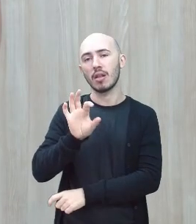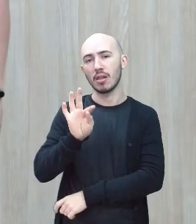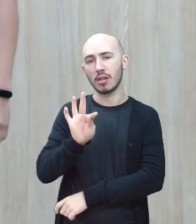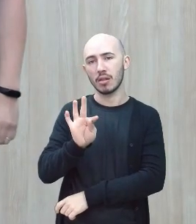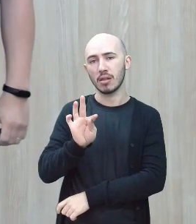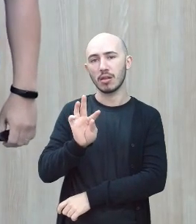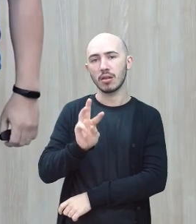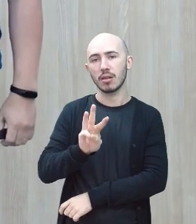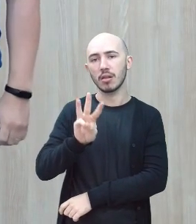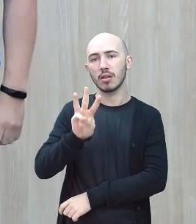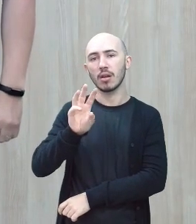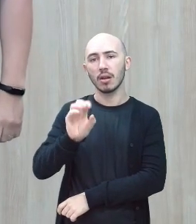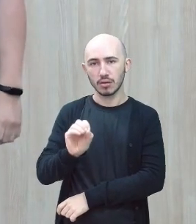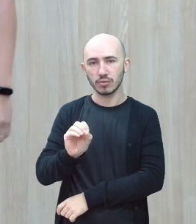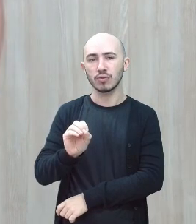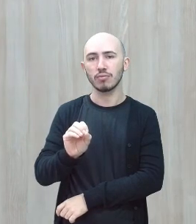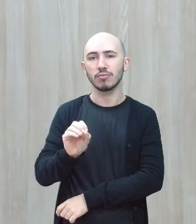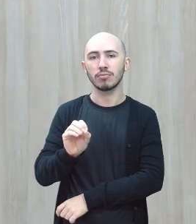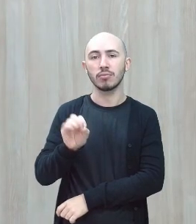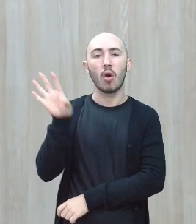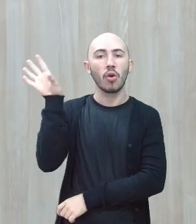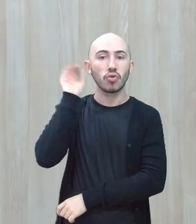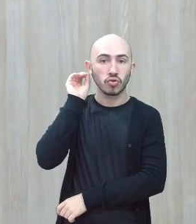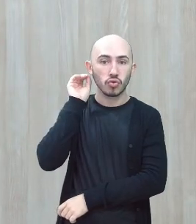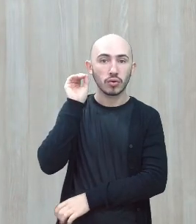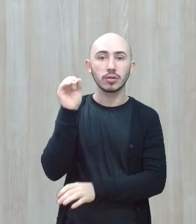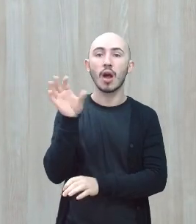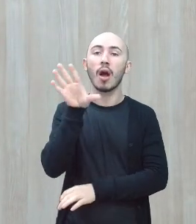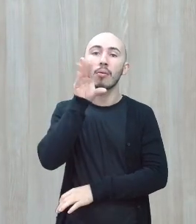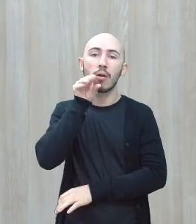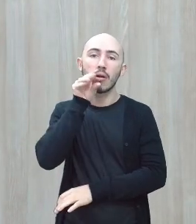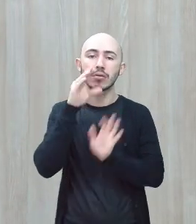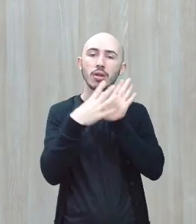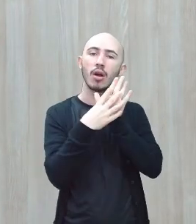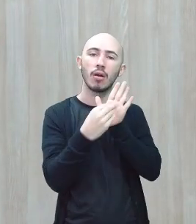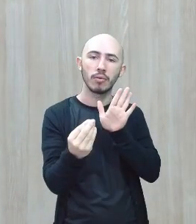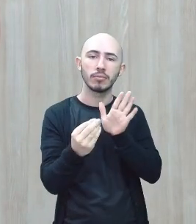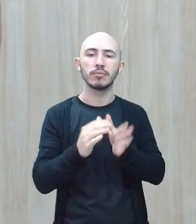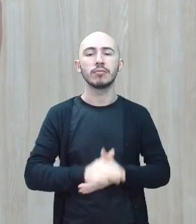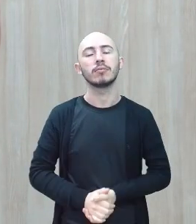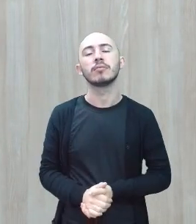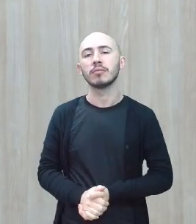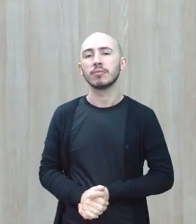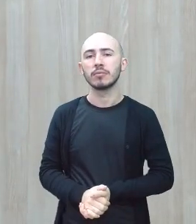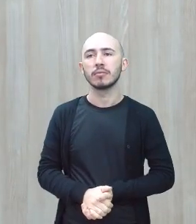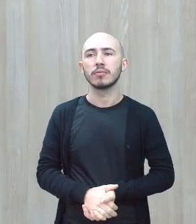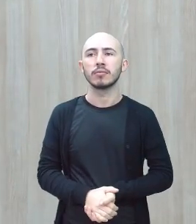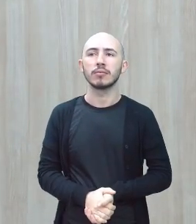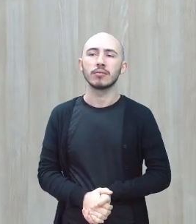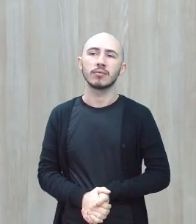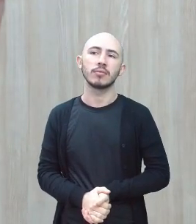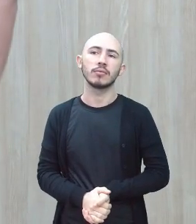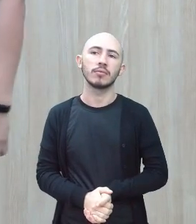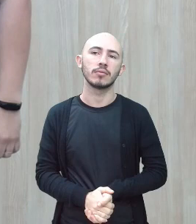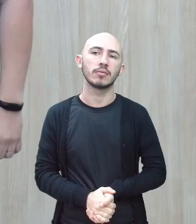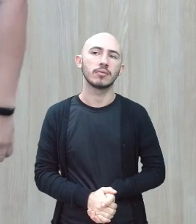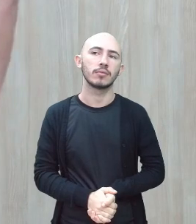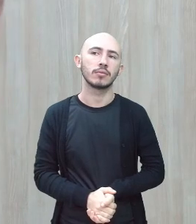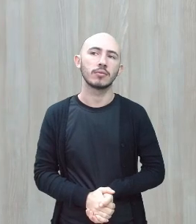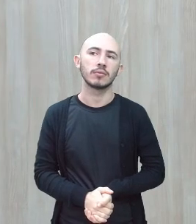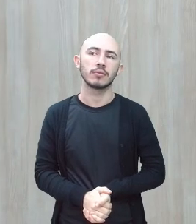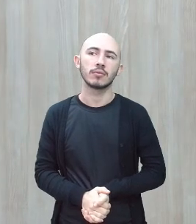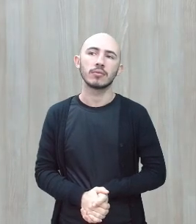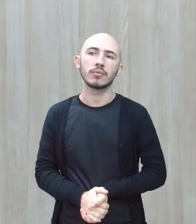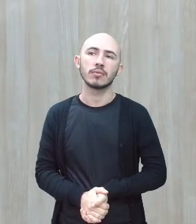falam shoe. Não é sh. É to. Por quê? Não é sh.